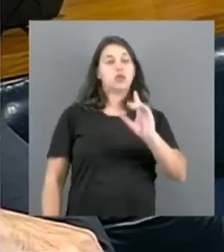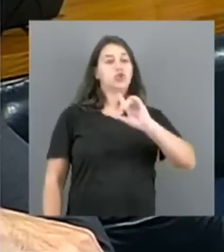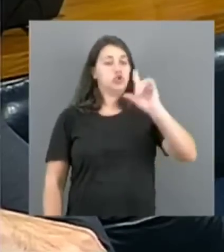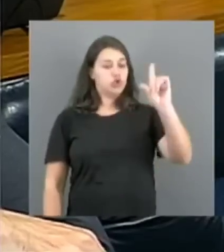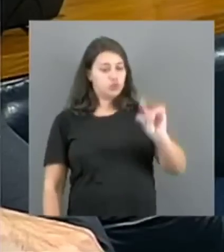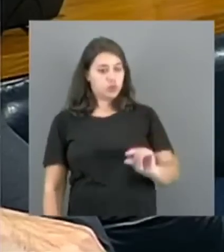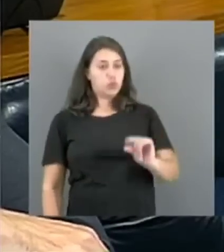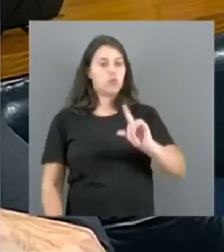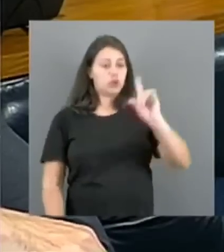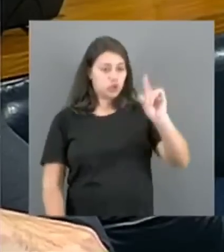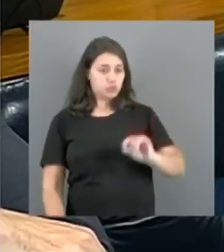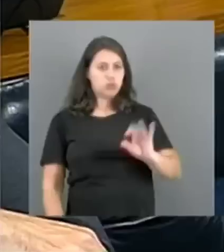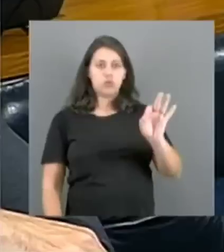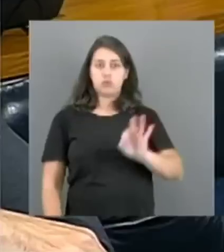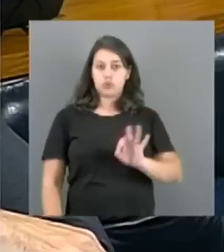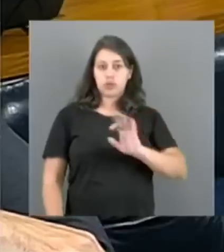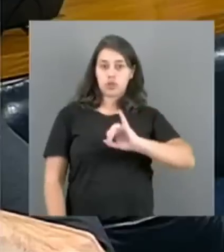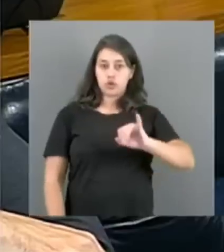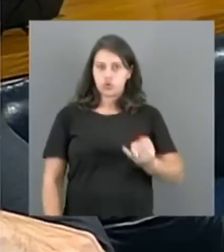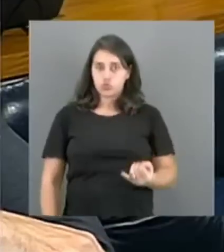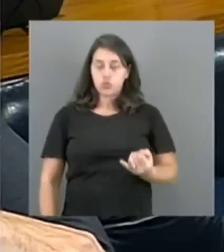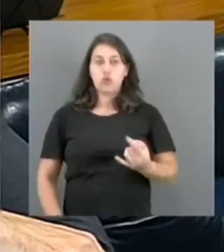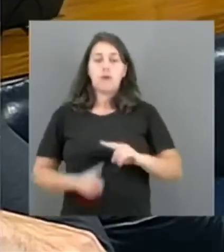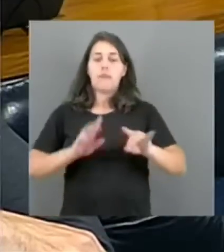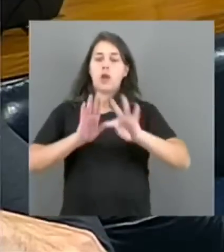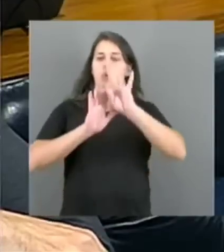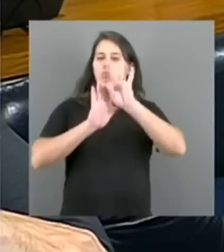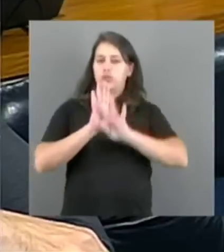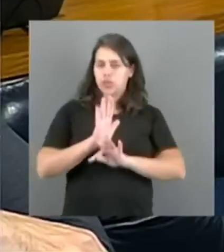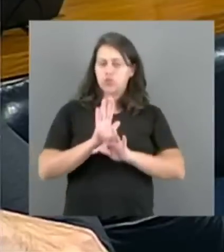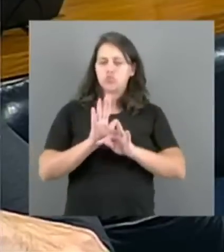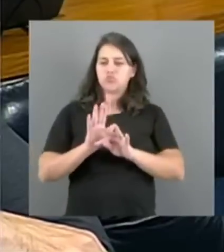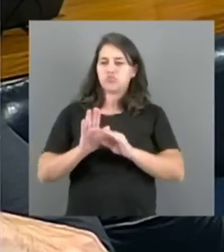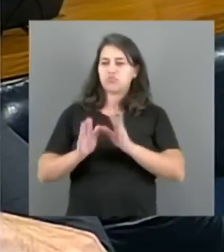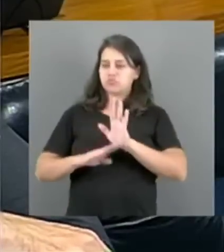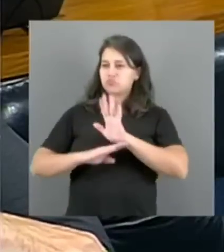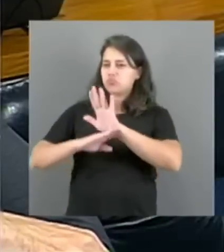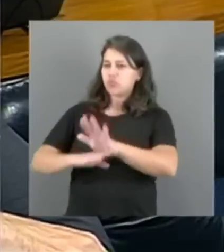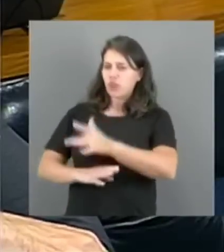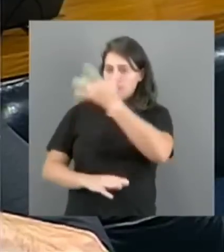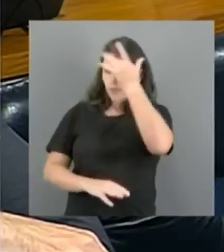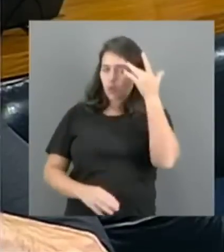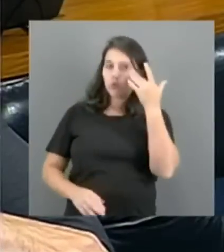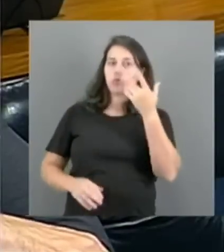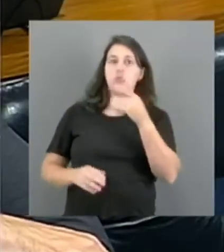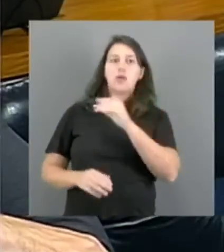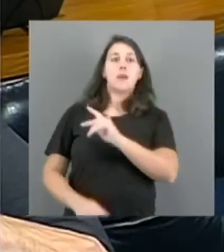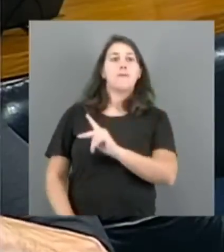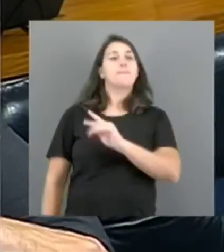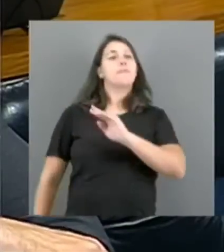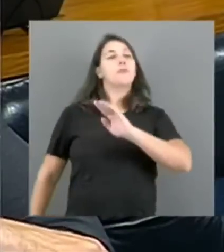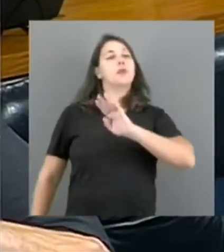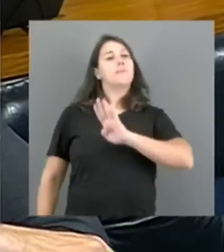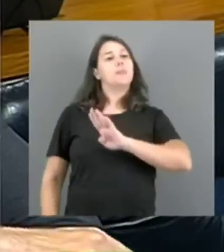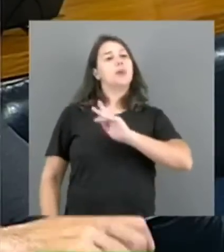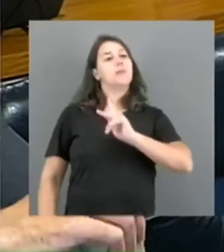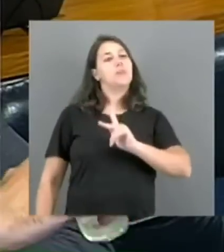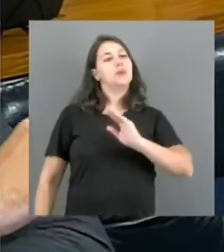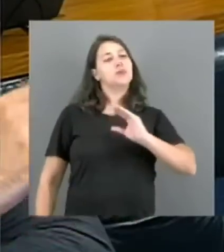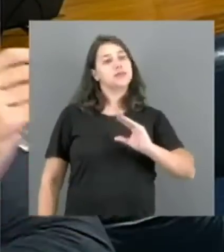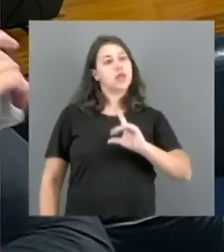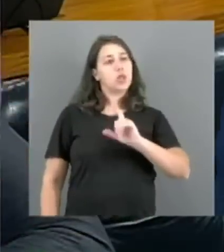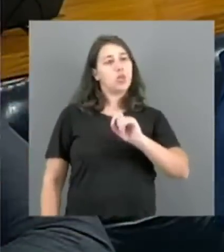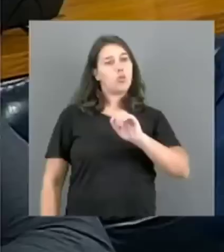Mas que esse texto está contemplando os beneficiários da prestação continuada, o BPC Loas, que